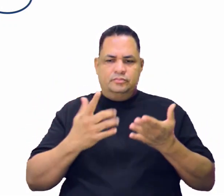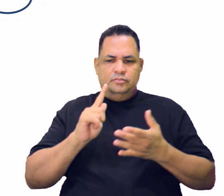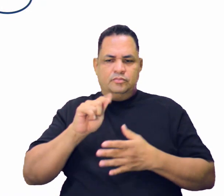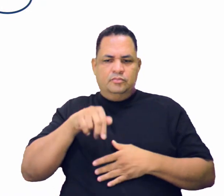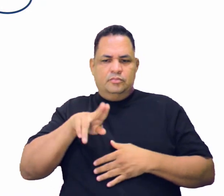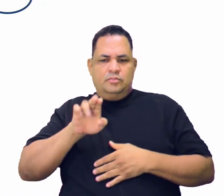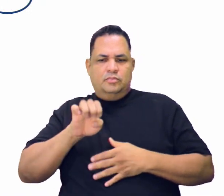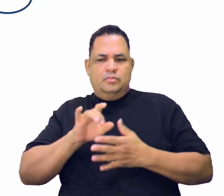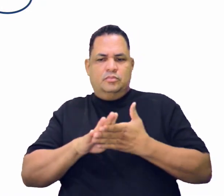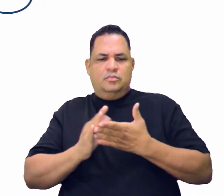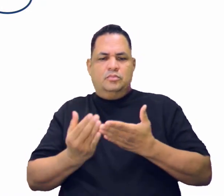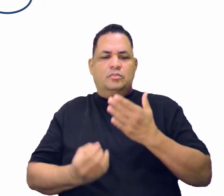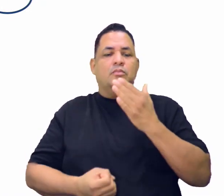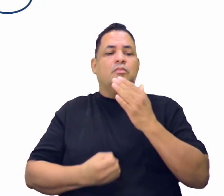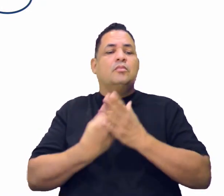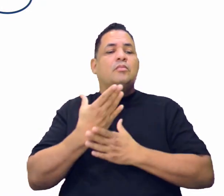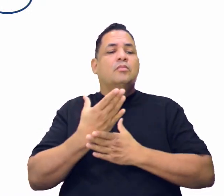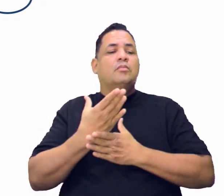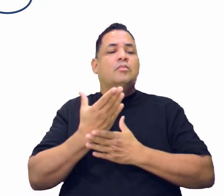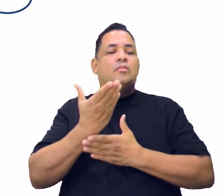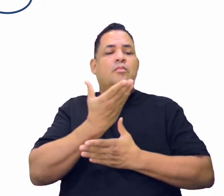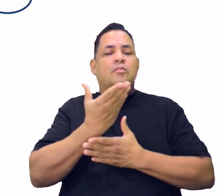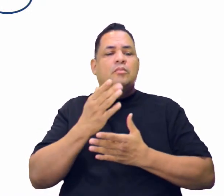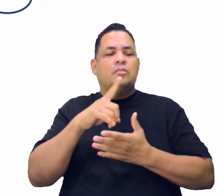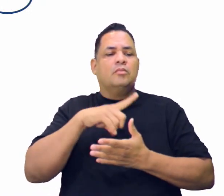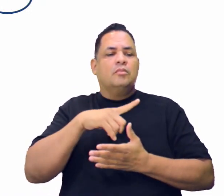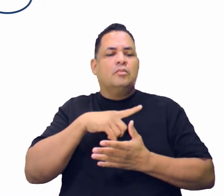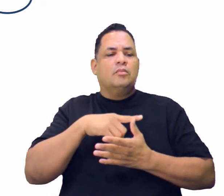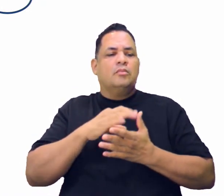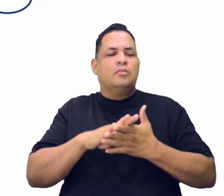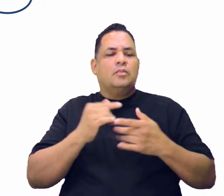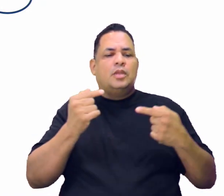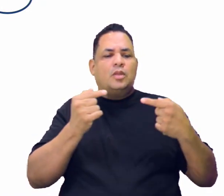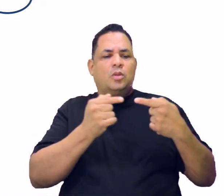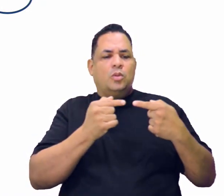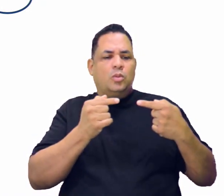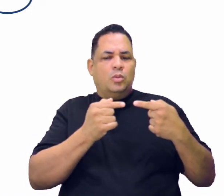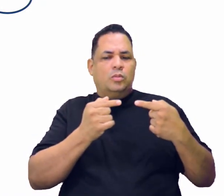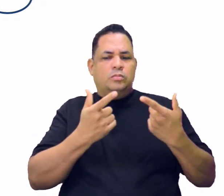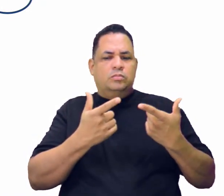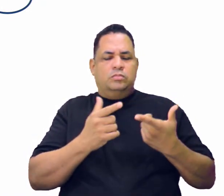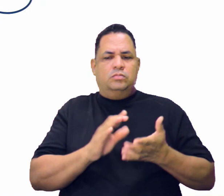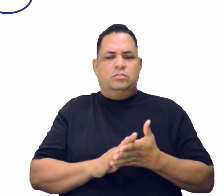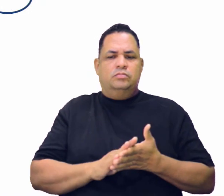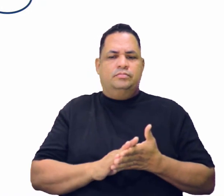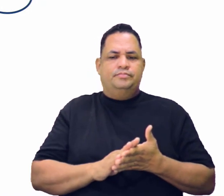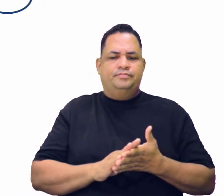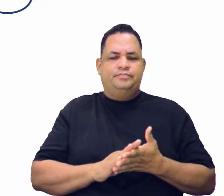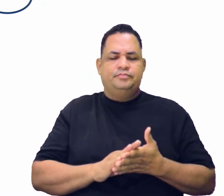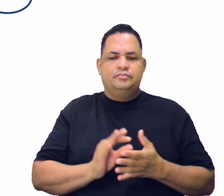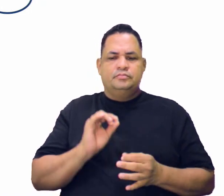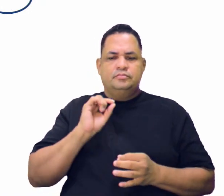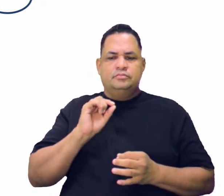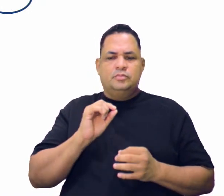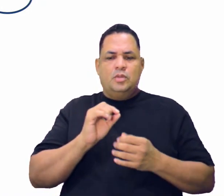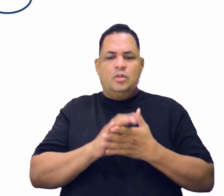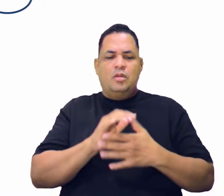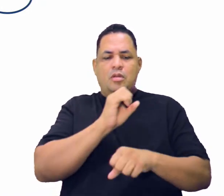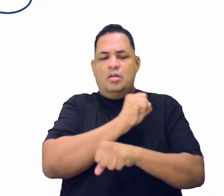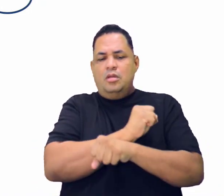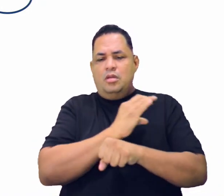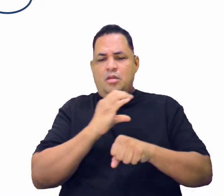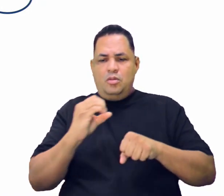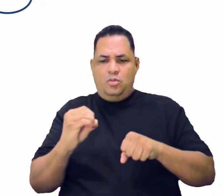que aparecer com determinante, amadinho, esse determinante, ó, o